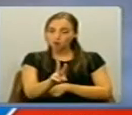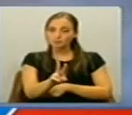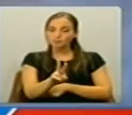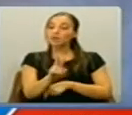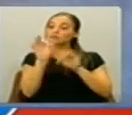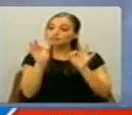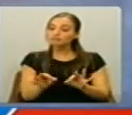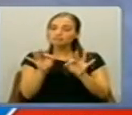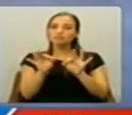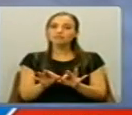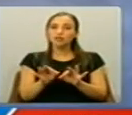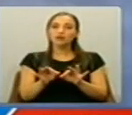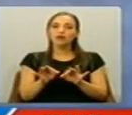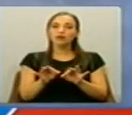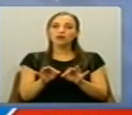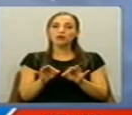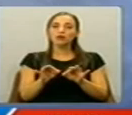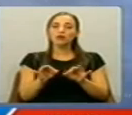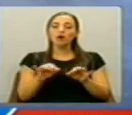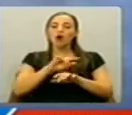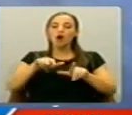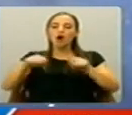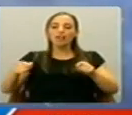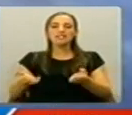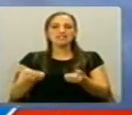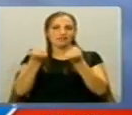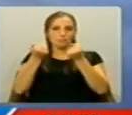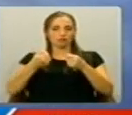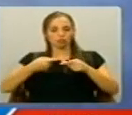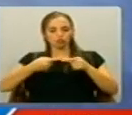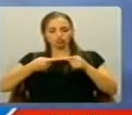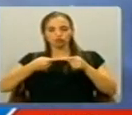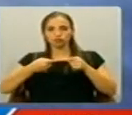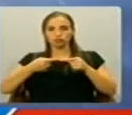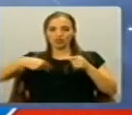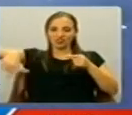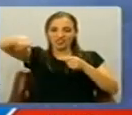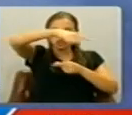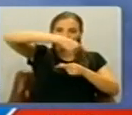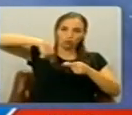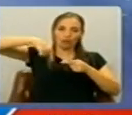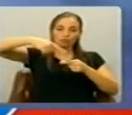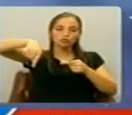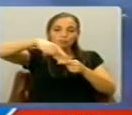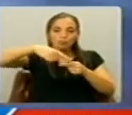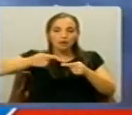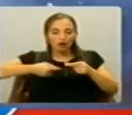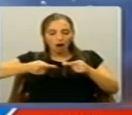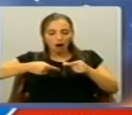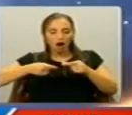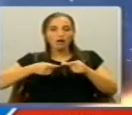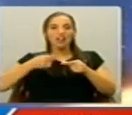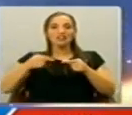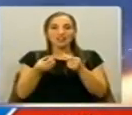autenticamente, cordas de salvamento, digamos assim, entre os dois discos. Ou seja, temos interação de